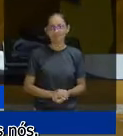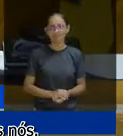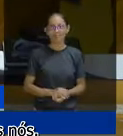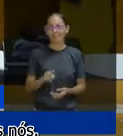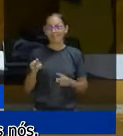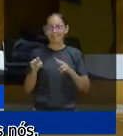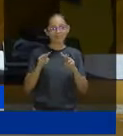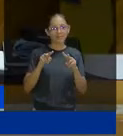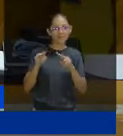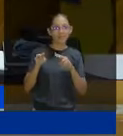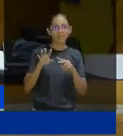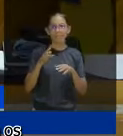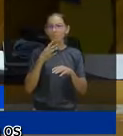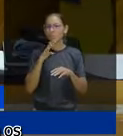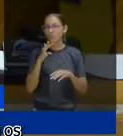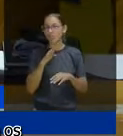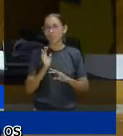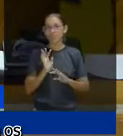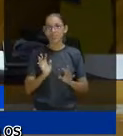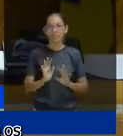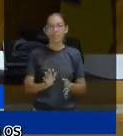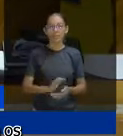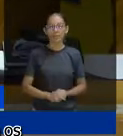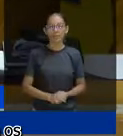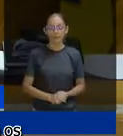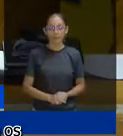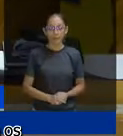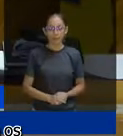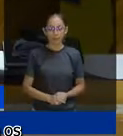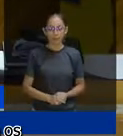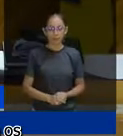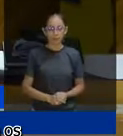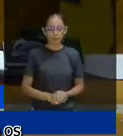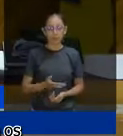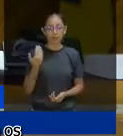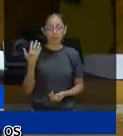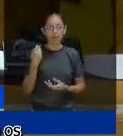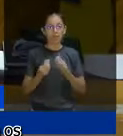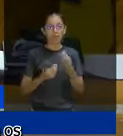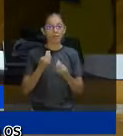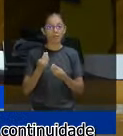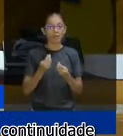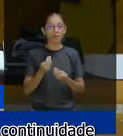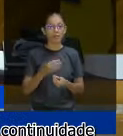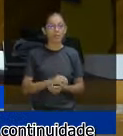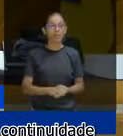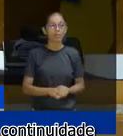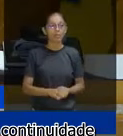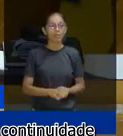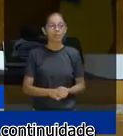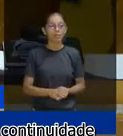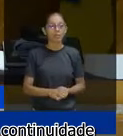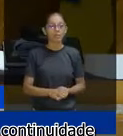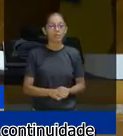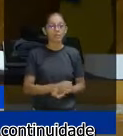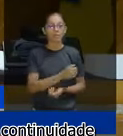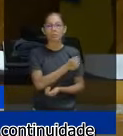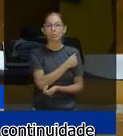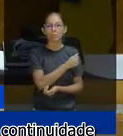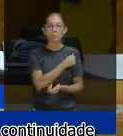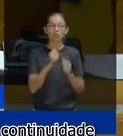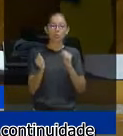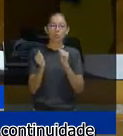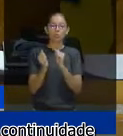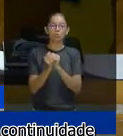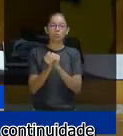Era uma forma do regime militar fazer com que os estudantes do curso de Direito não tivessem assim uma continuidade